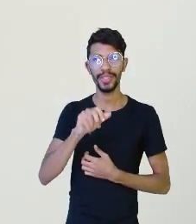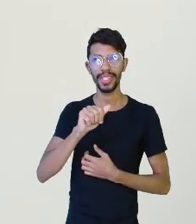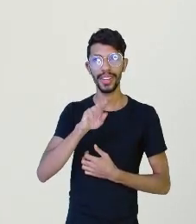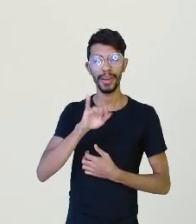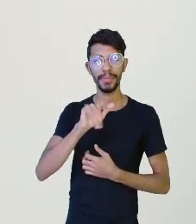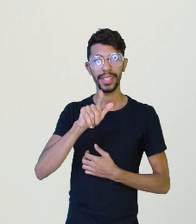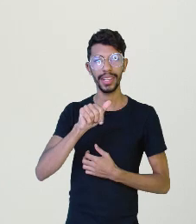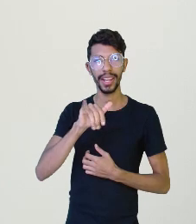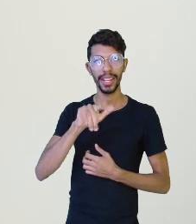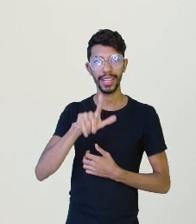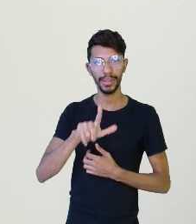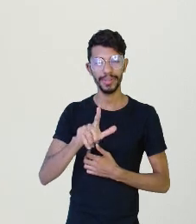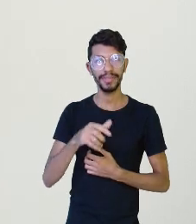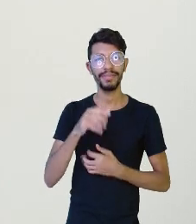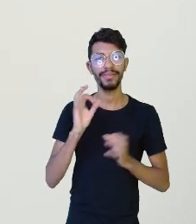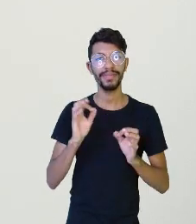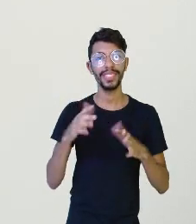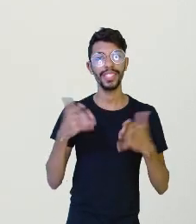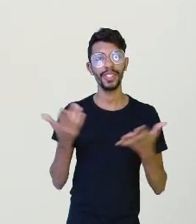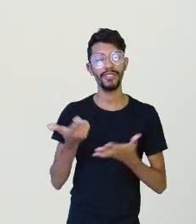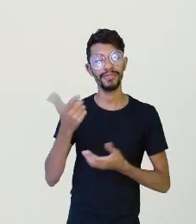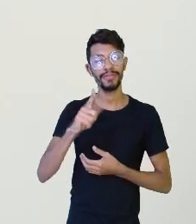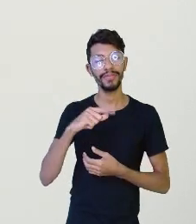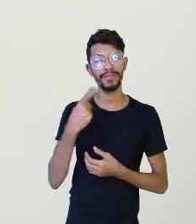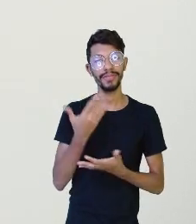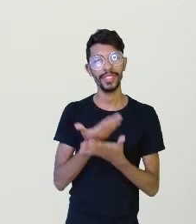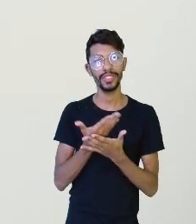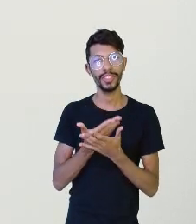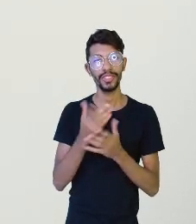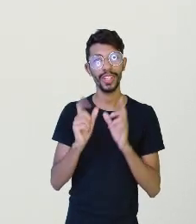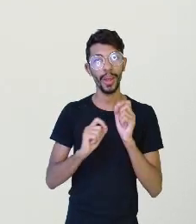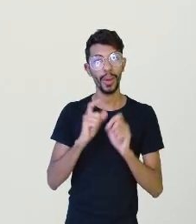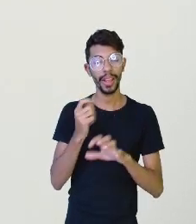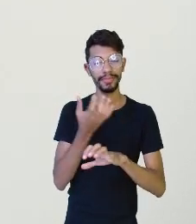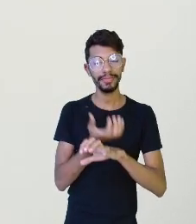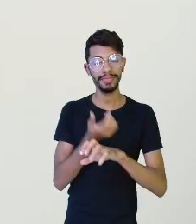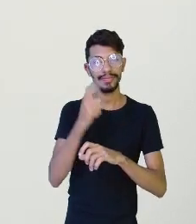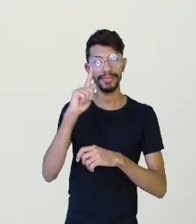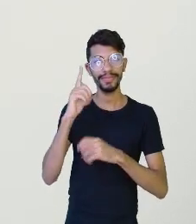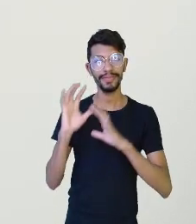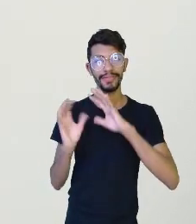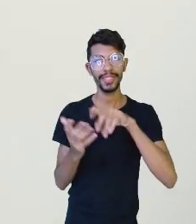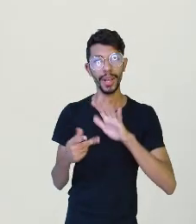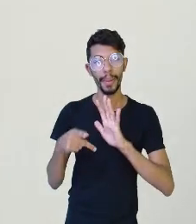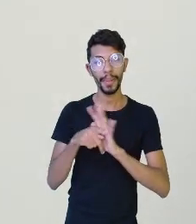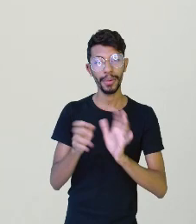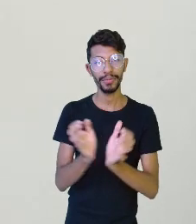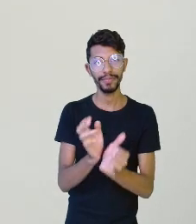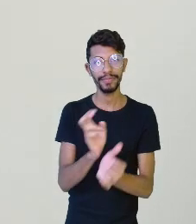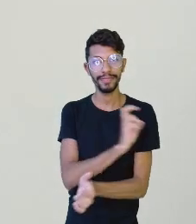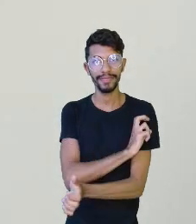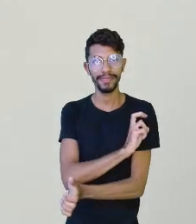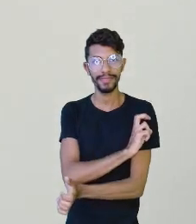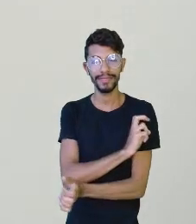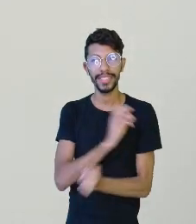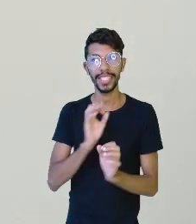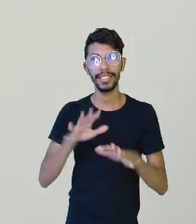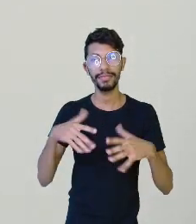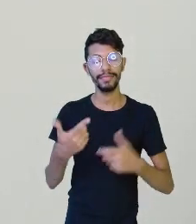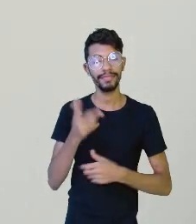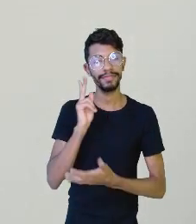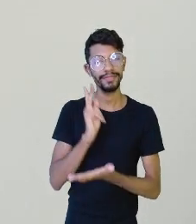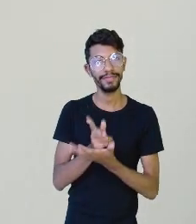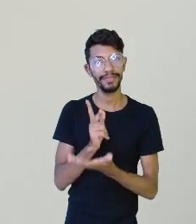e hoje, mais uma vez, trabalharemos o componente curricular de Geografia para os 5º anos. Então, como